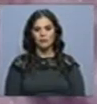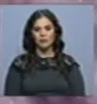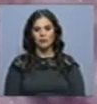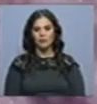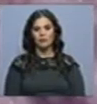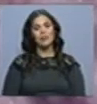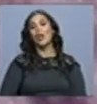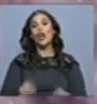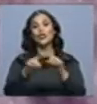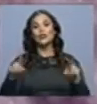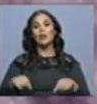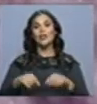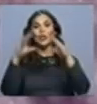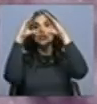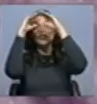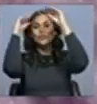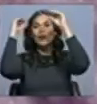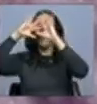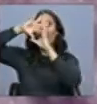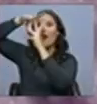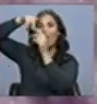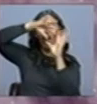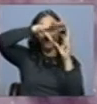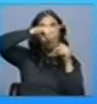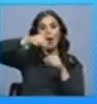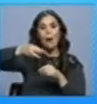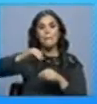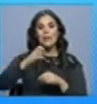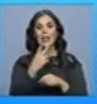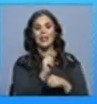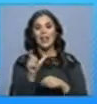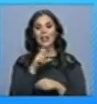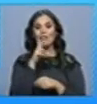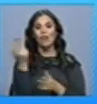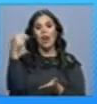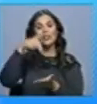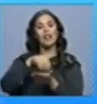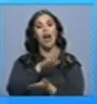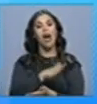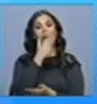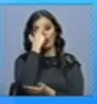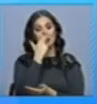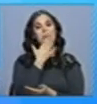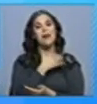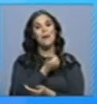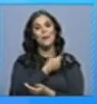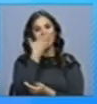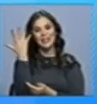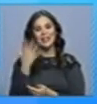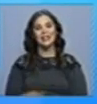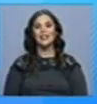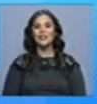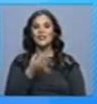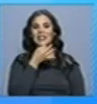Para a última fronteira, o Miguel Gonçalves está nos estúdios da RTP em Castelo Branco. Miguel, bom dia. Falamos hoje de gelo